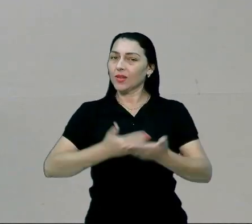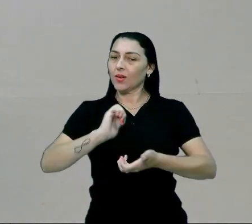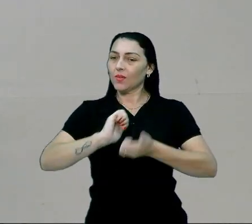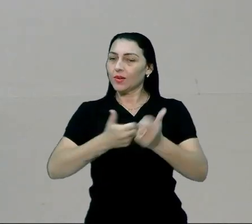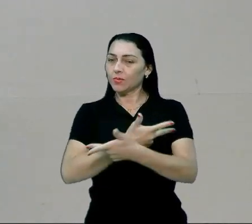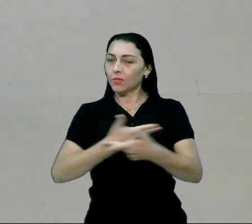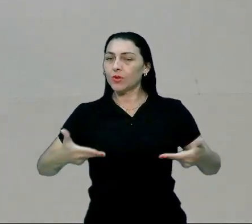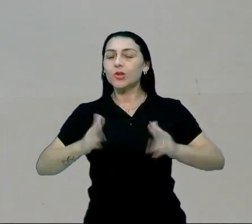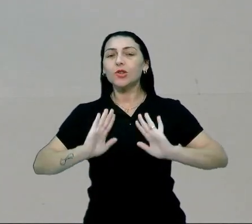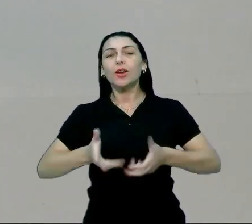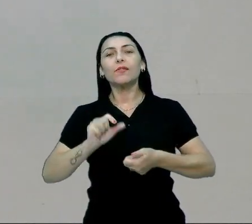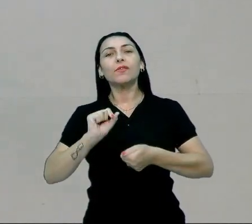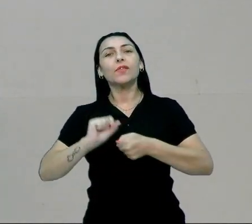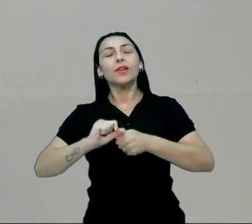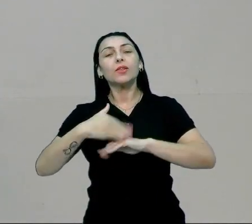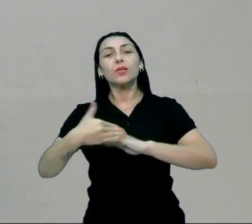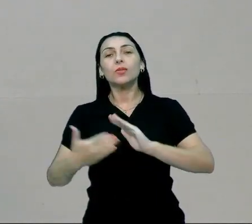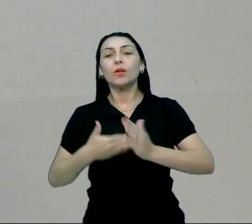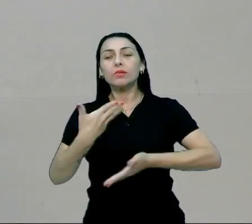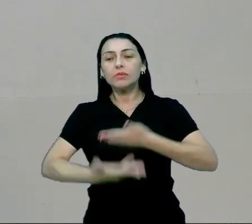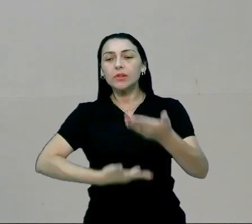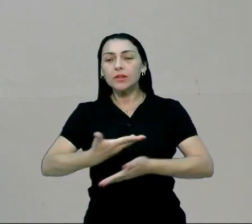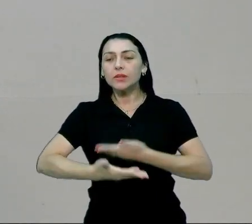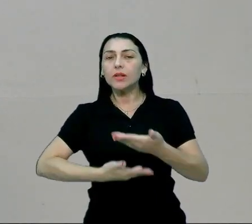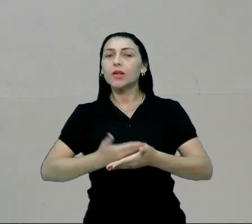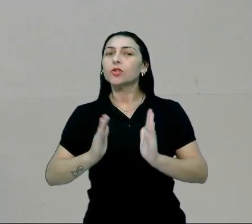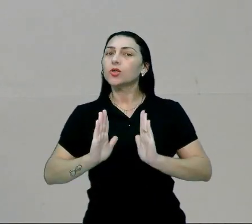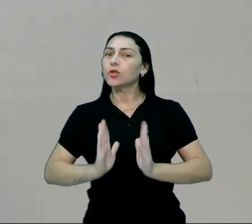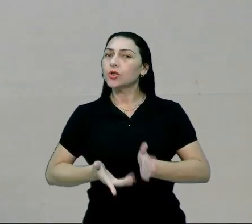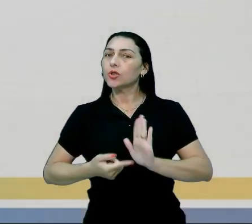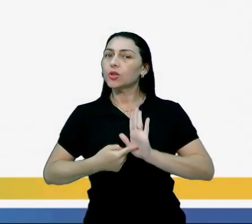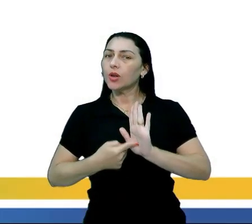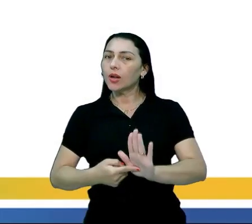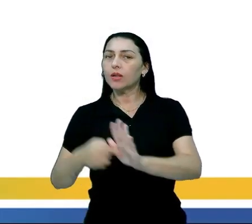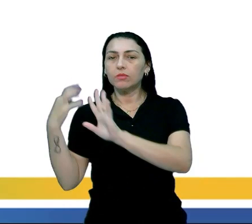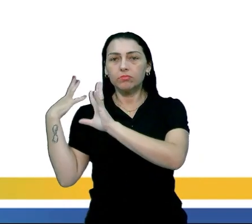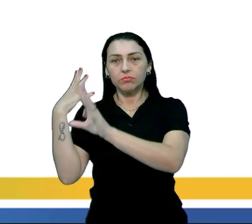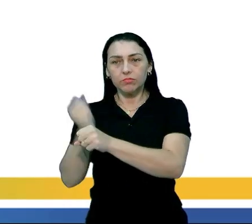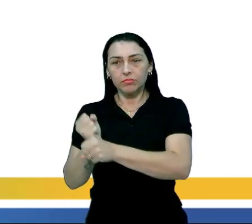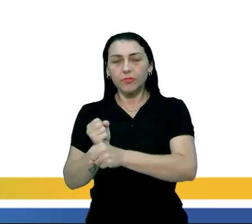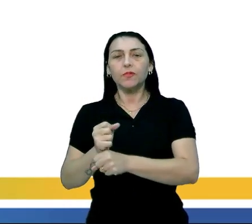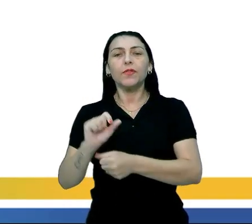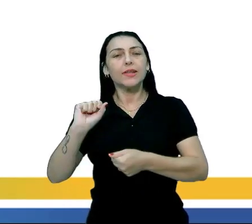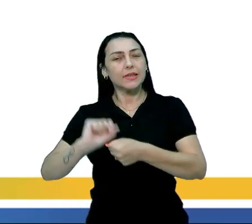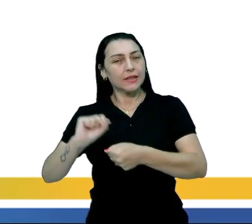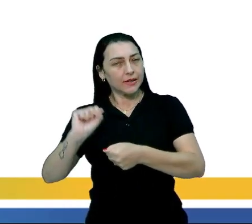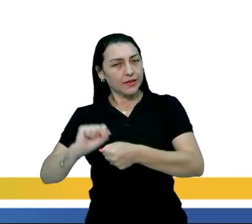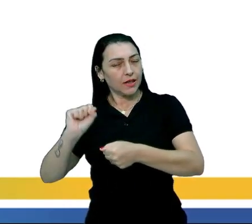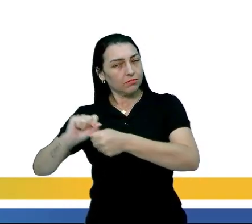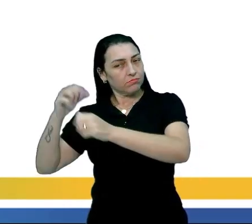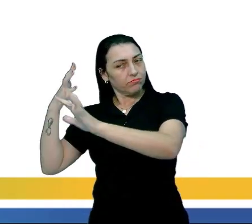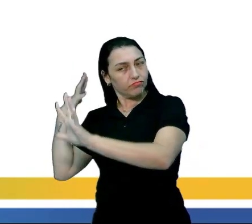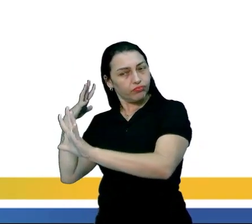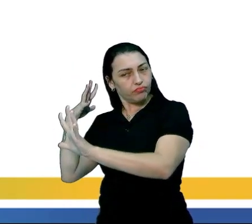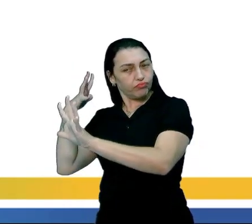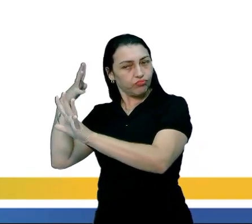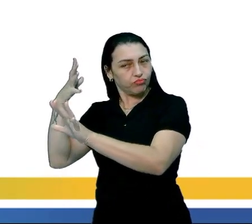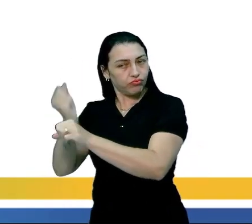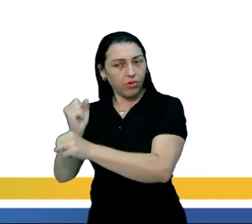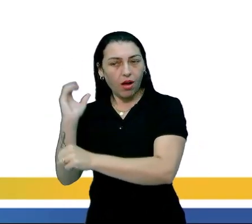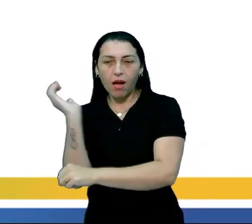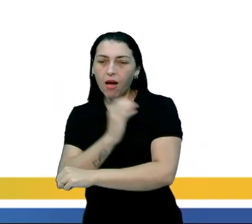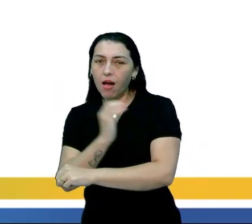esporte. A gente já fez toda aquela correlação, então até já vou colocar direto na tela para a gente fazer aquele recapitulamento